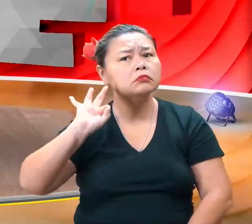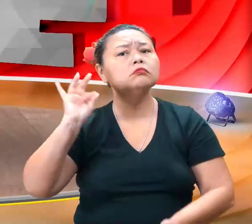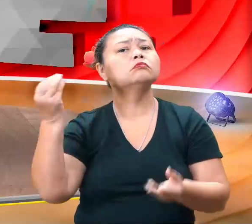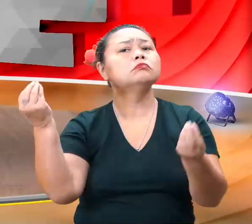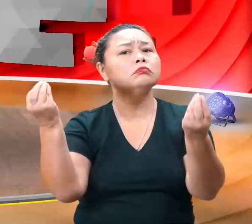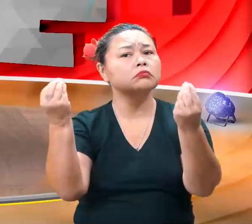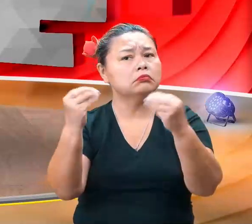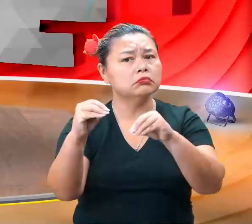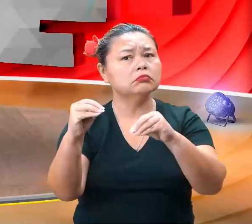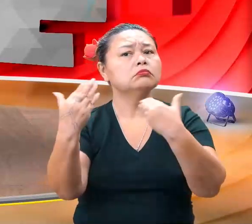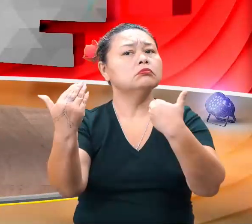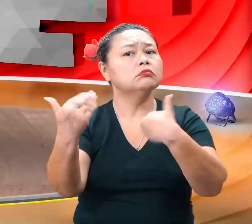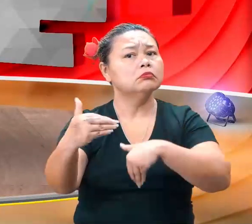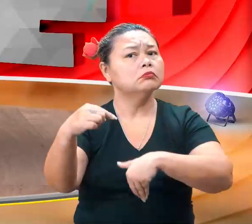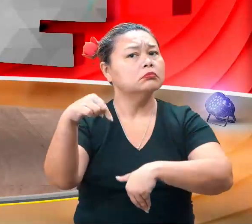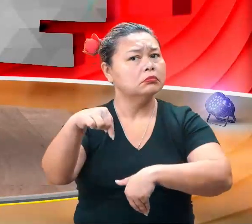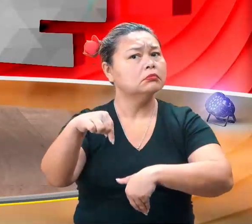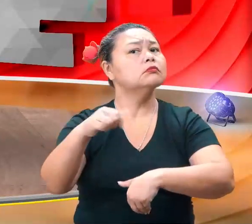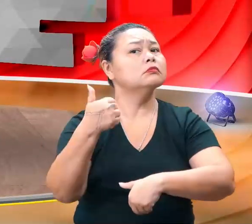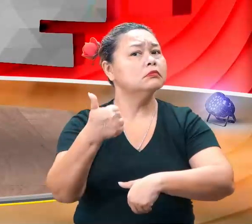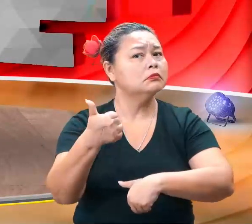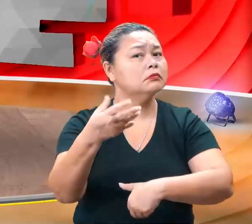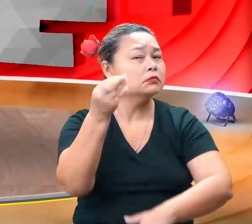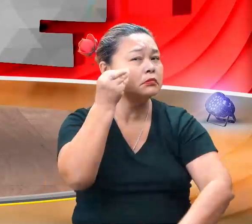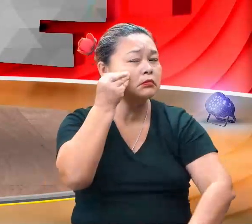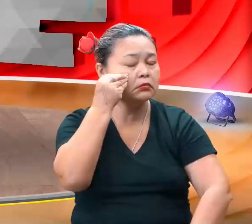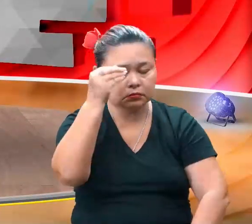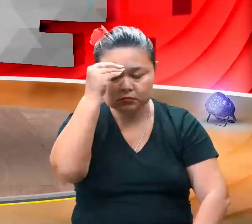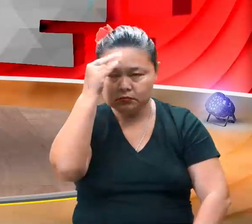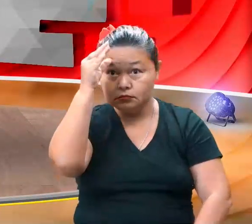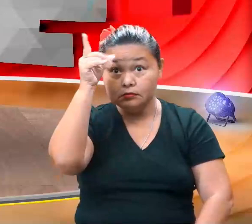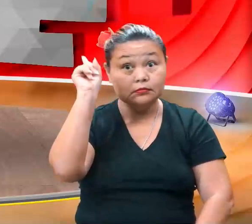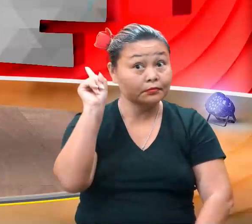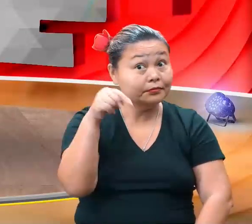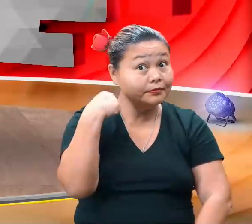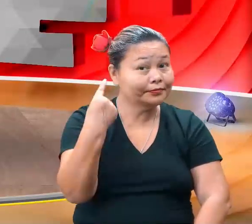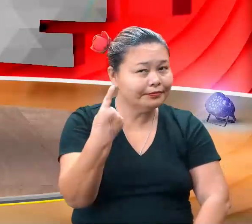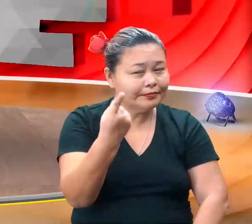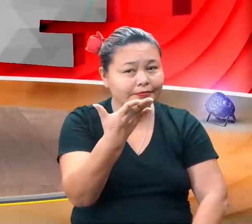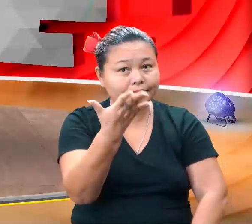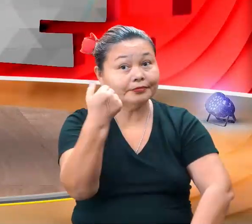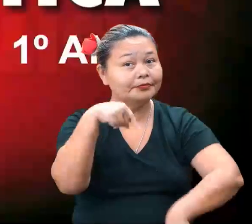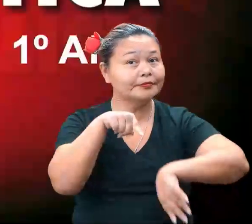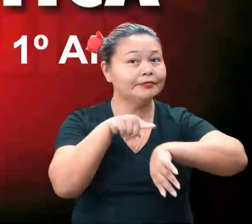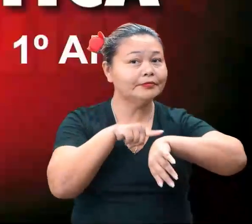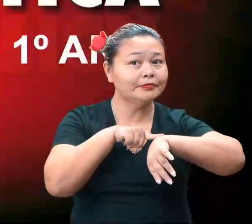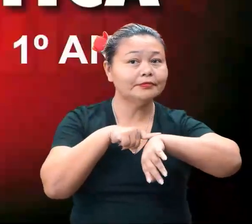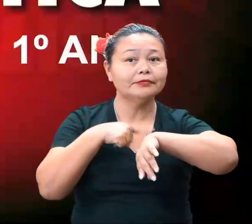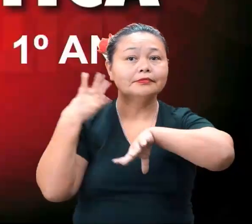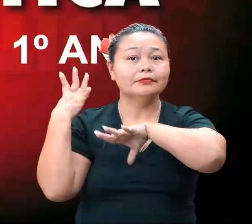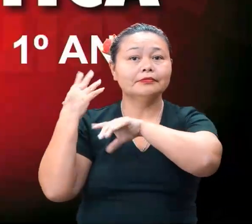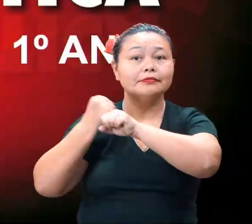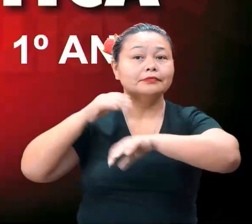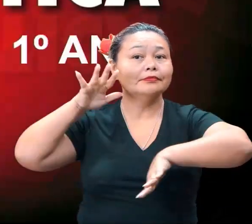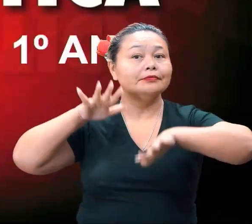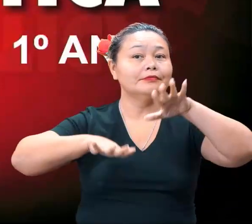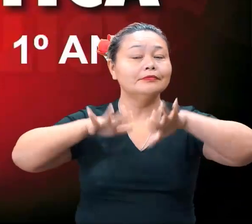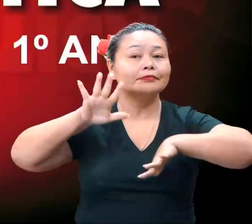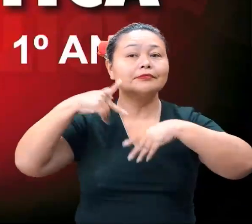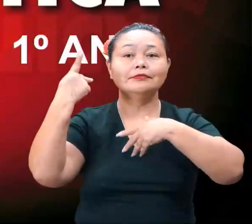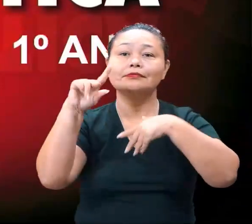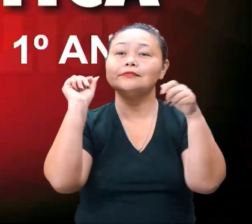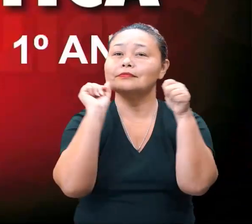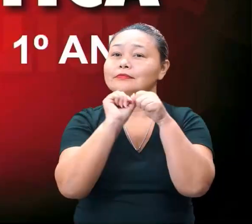na provinha. Então, tá bom. Teste de Então conhecimento. tá ótimo. Vamos lá então, é hora de rever alguns assuntos para você fazer